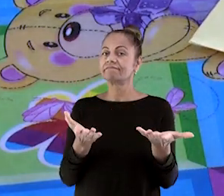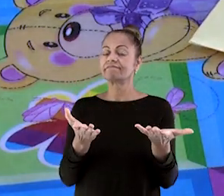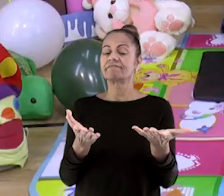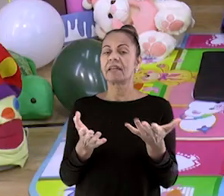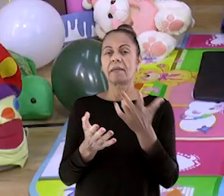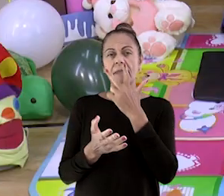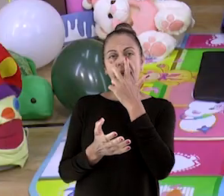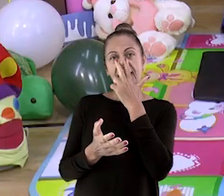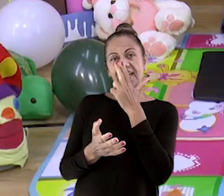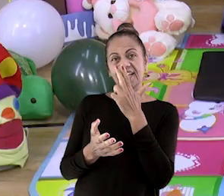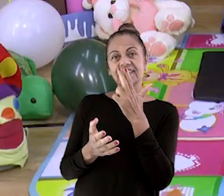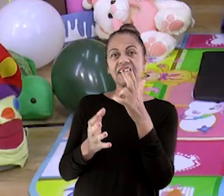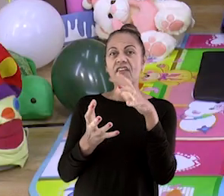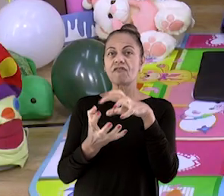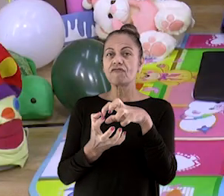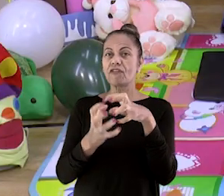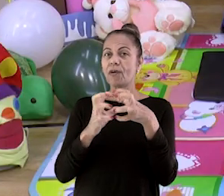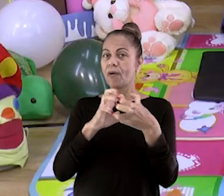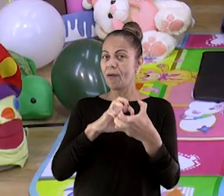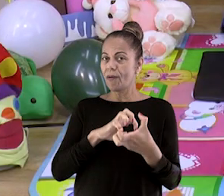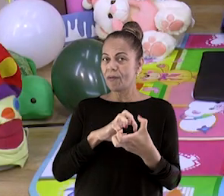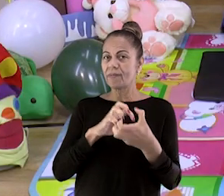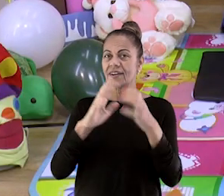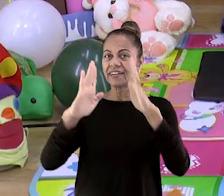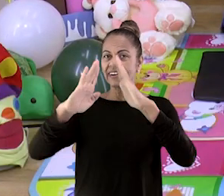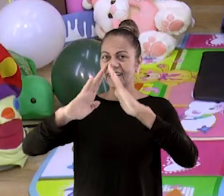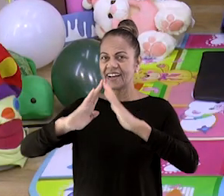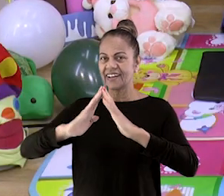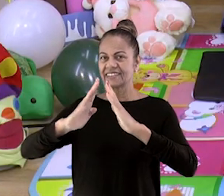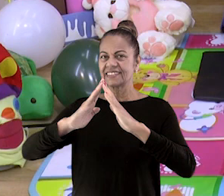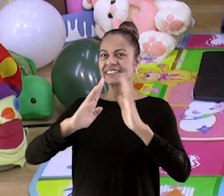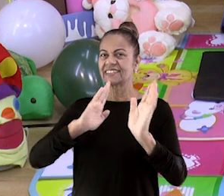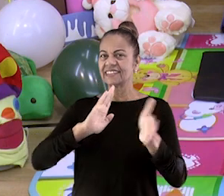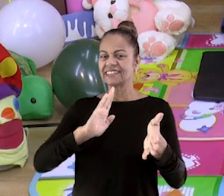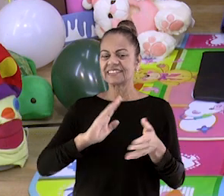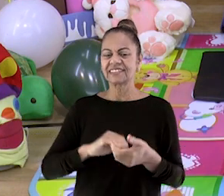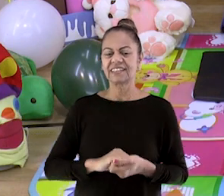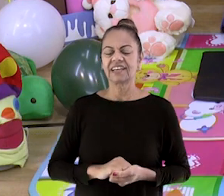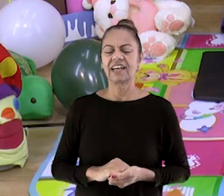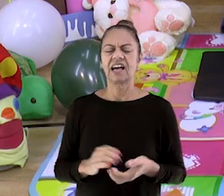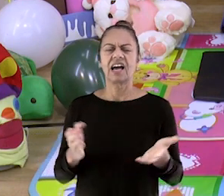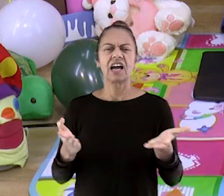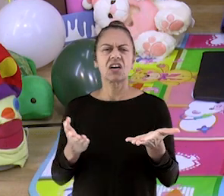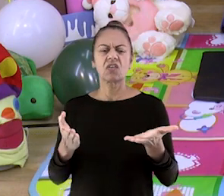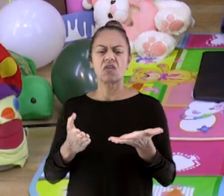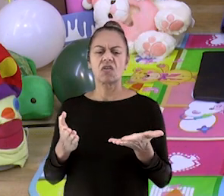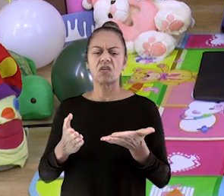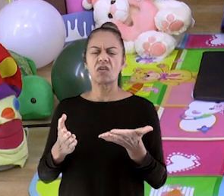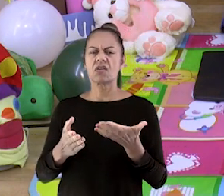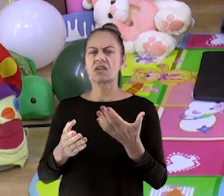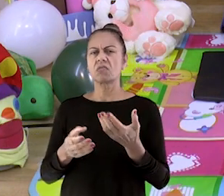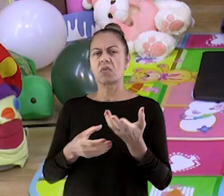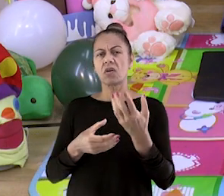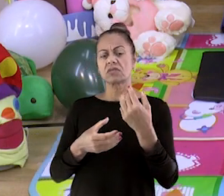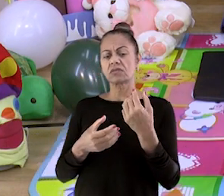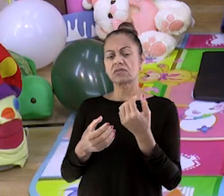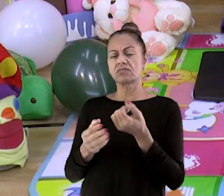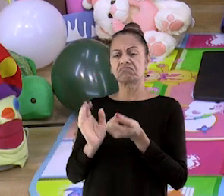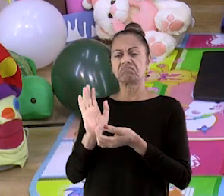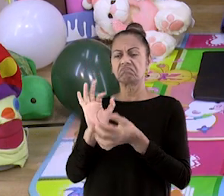uma casa agora eu posso Enfeitar a minha casa colocar coisas